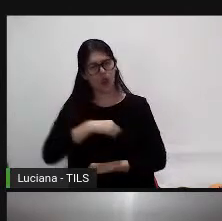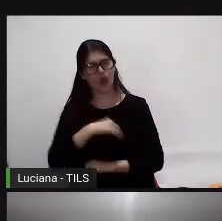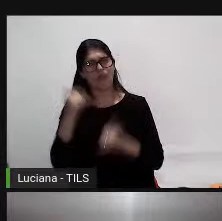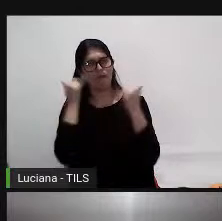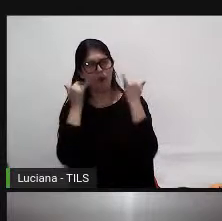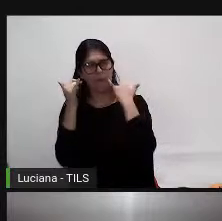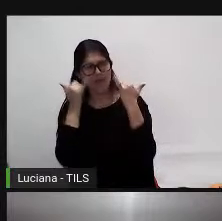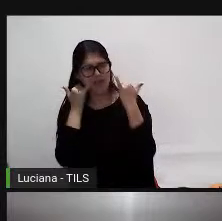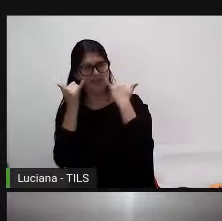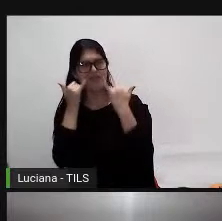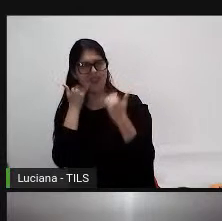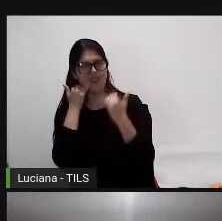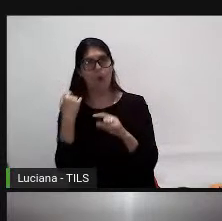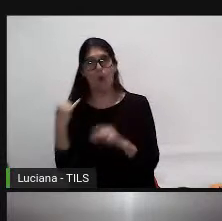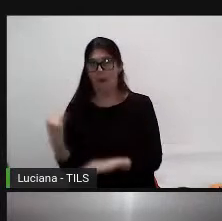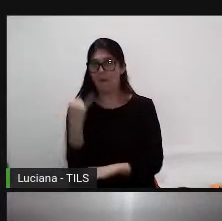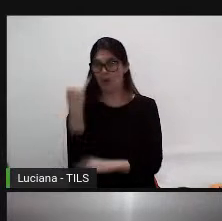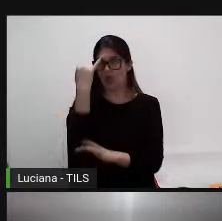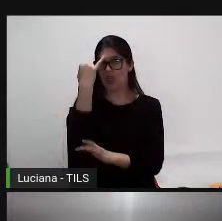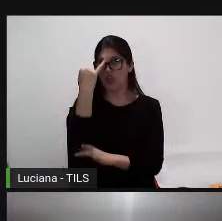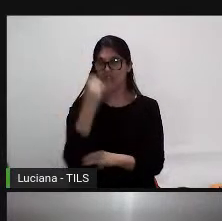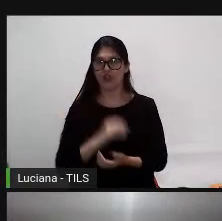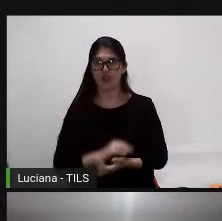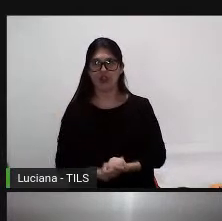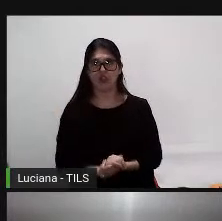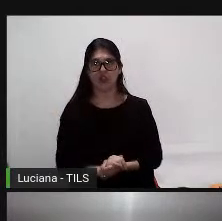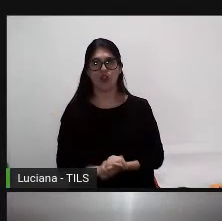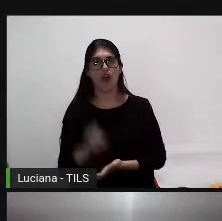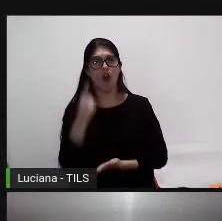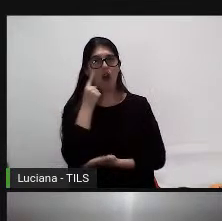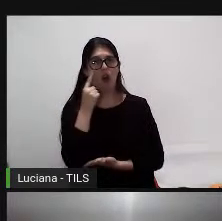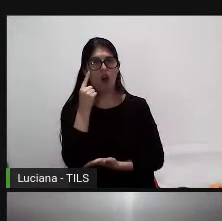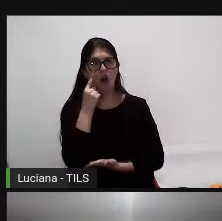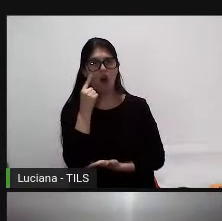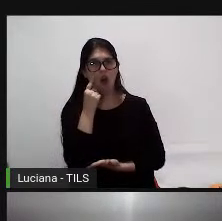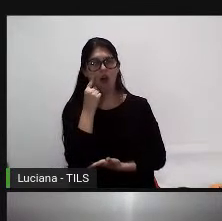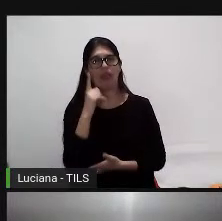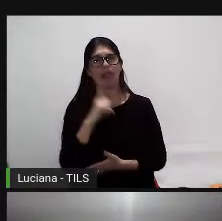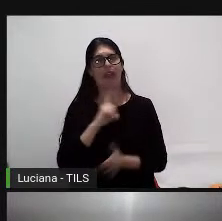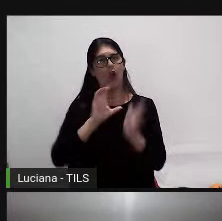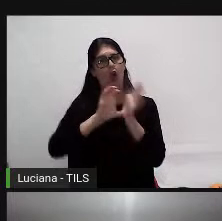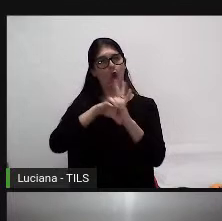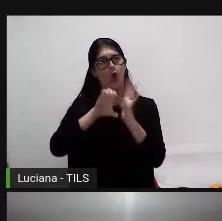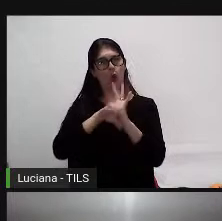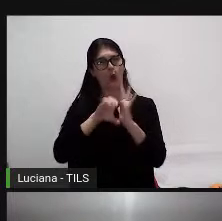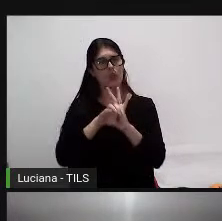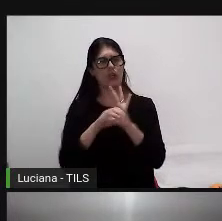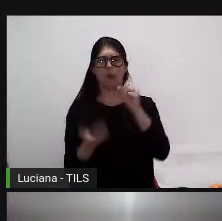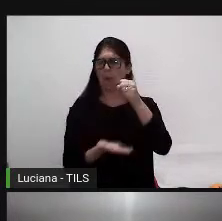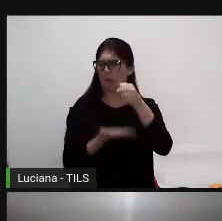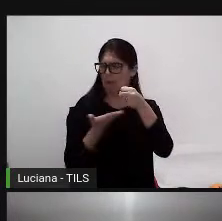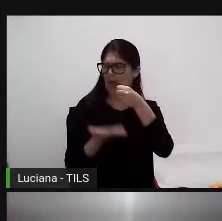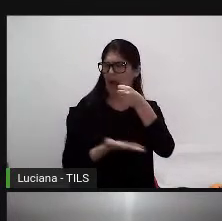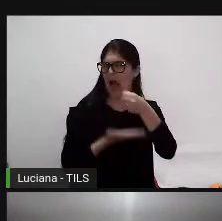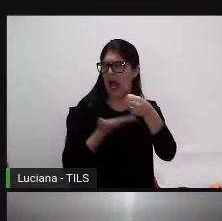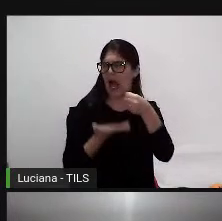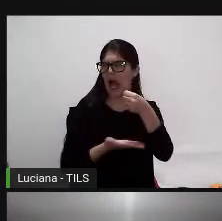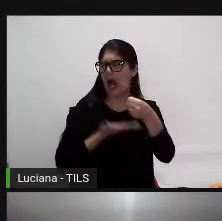E isso é importante, tá? Então, aqui uns conceitos bem básicos. Eu sei que